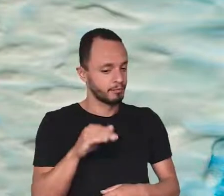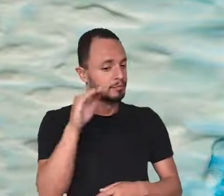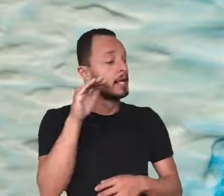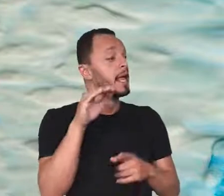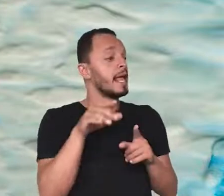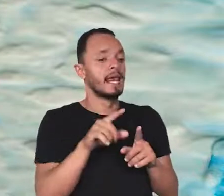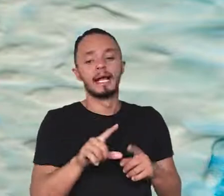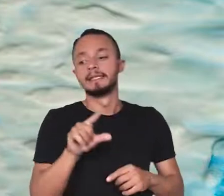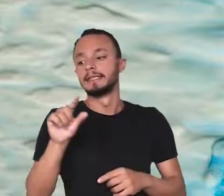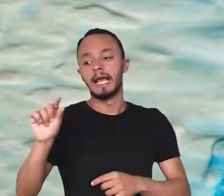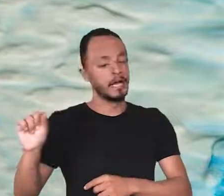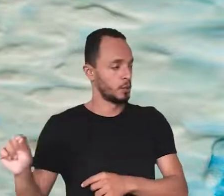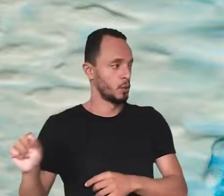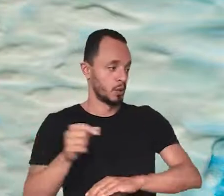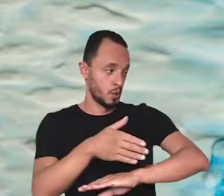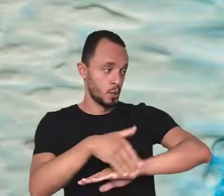Meretrício.